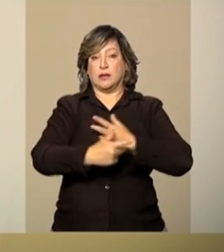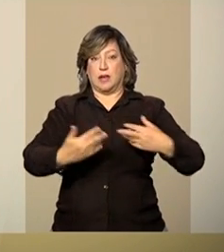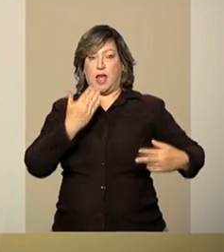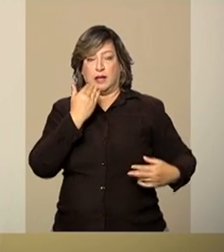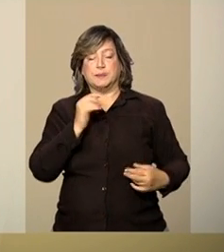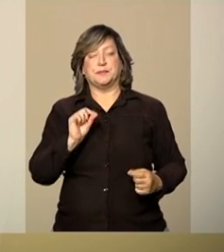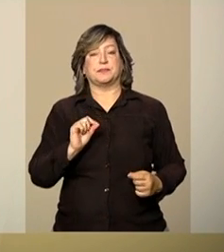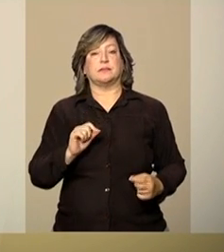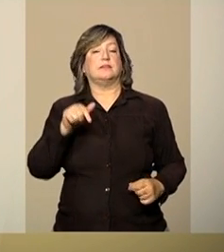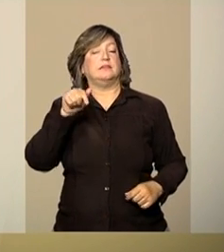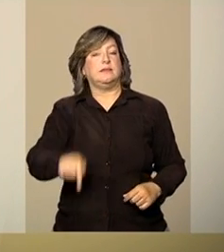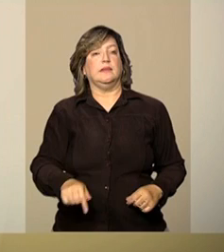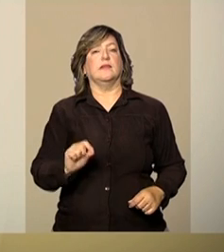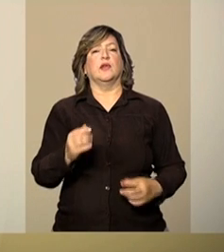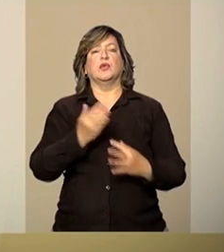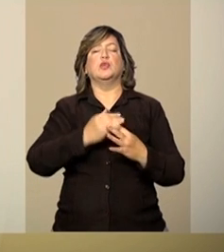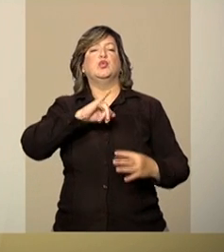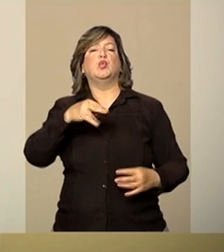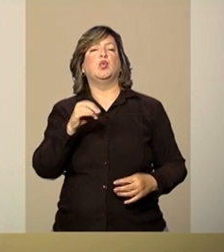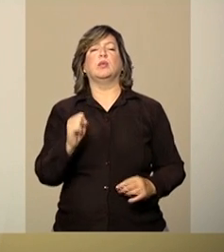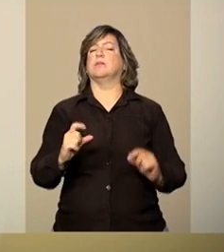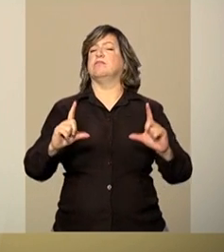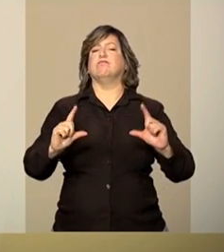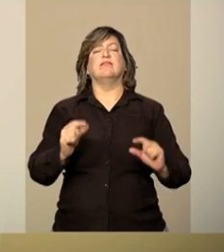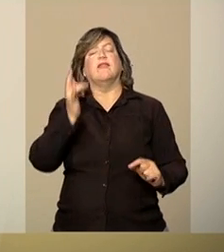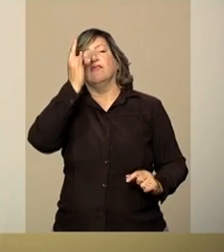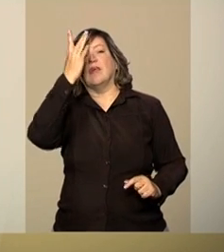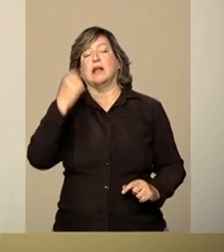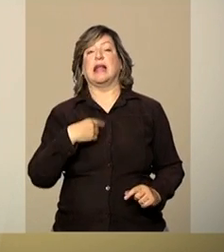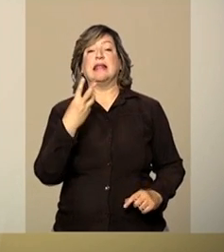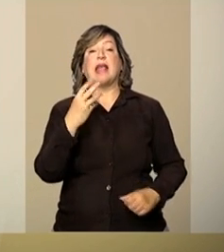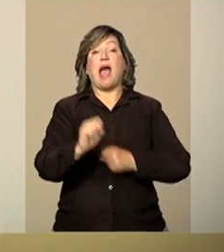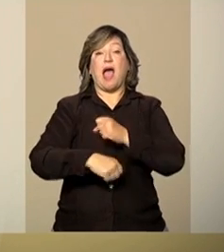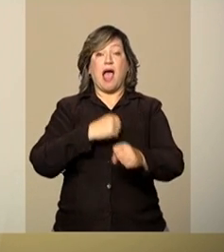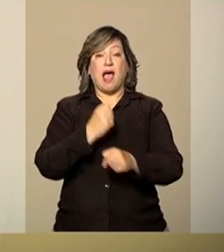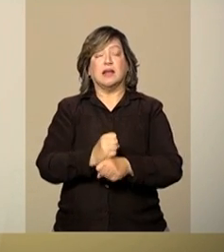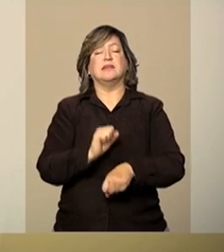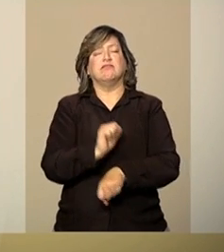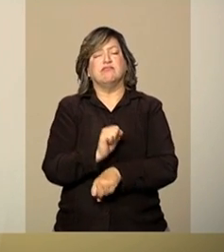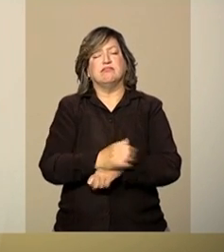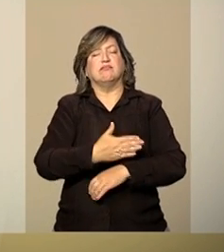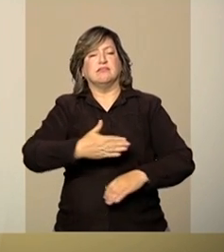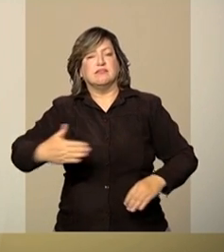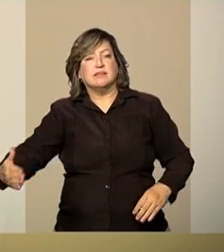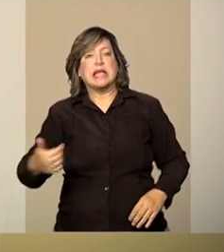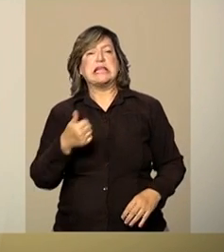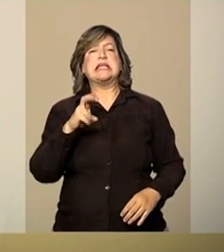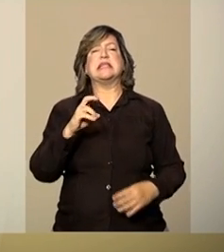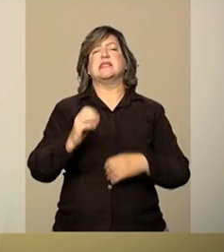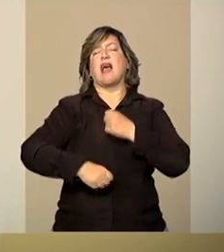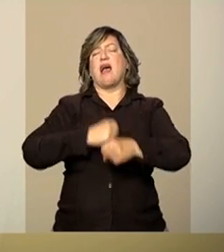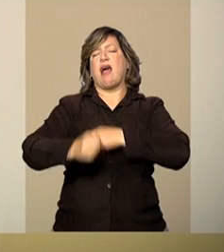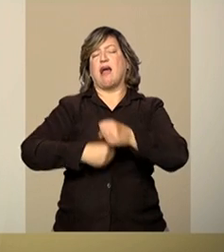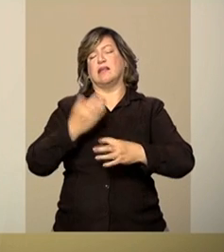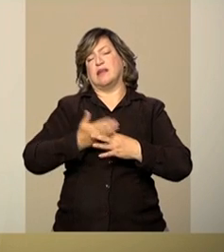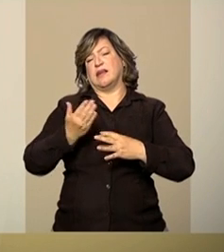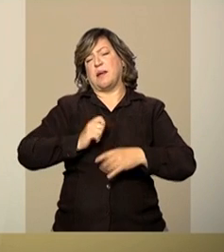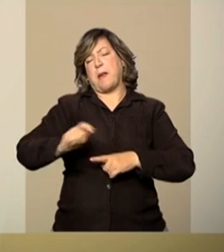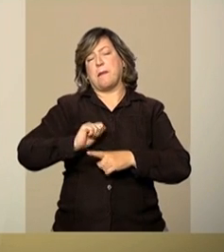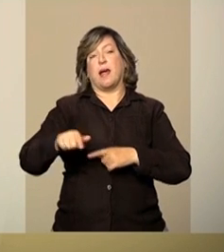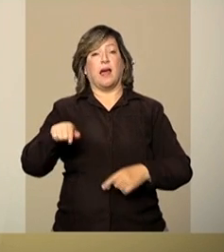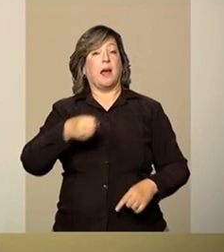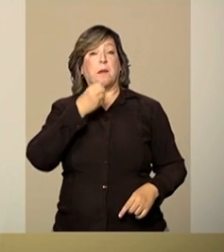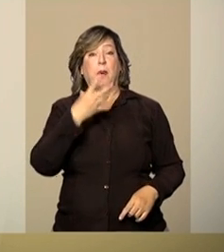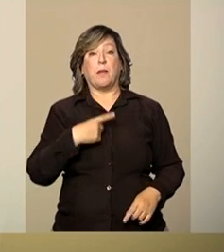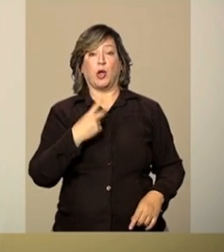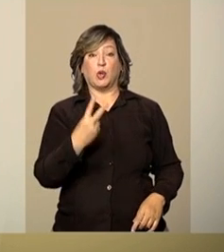financiamentos com juros muito acessíveis com 3 anos de carência e 15 anos de prazo para pagar a as condições são tão boas que